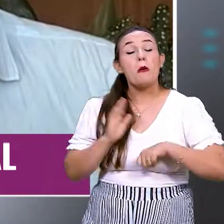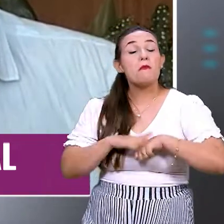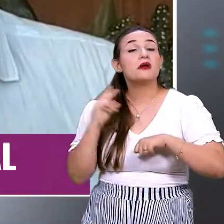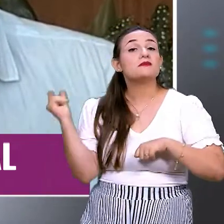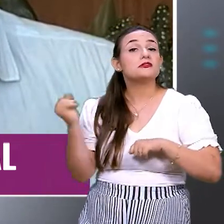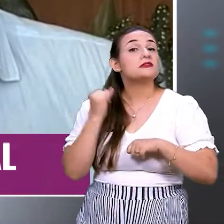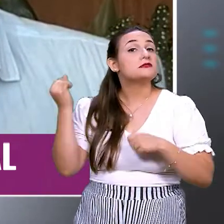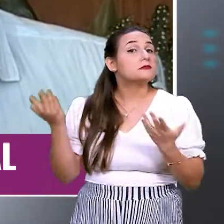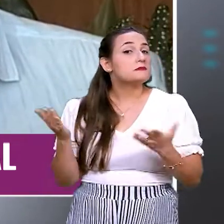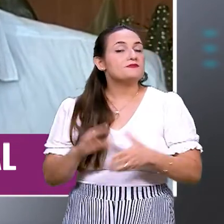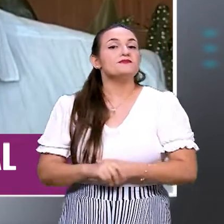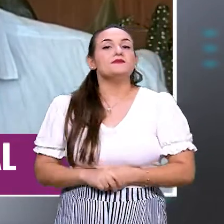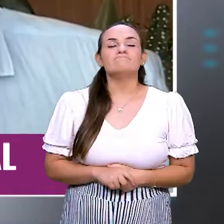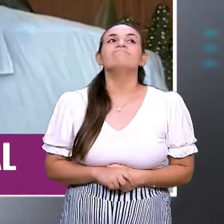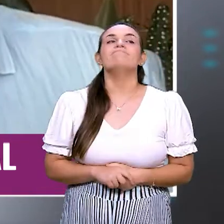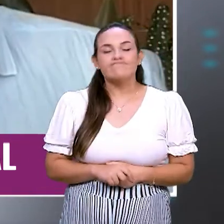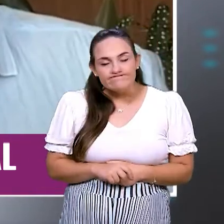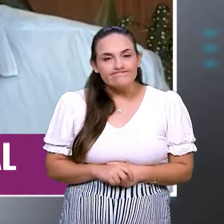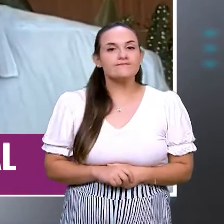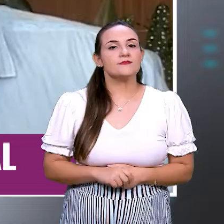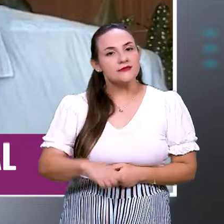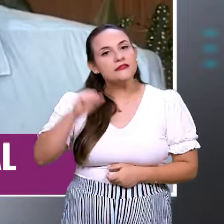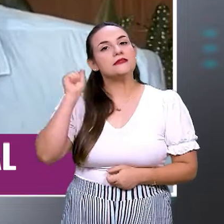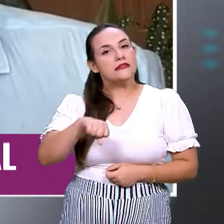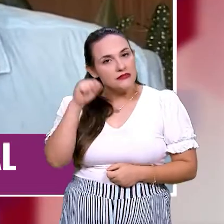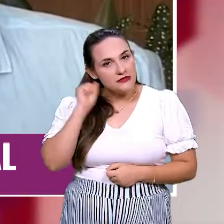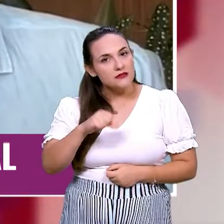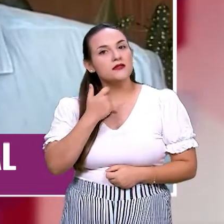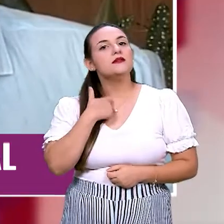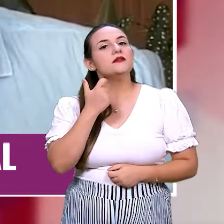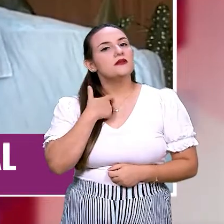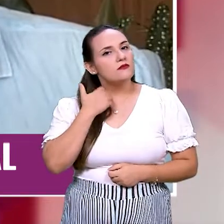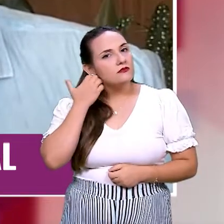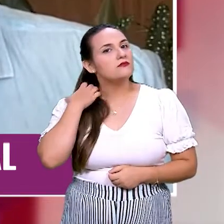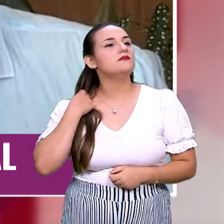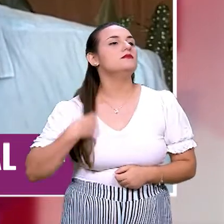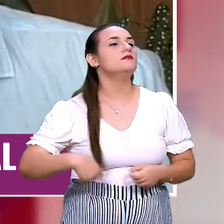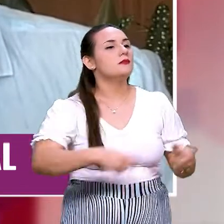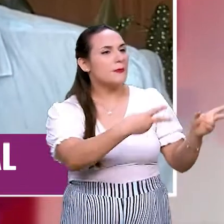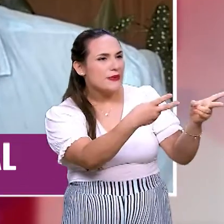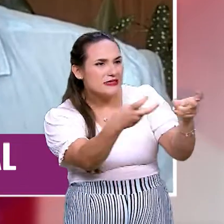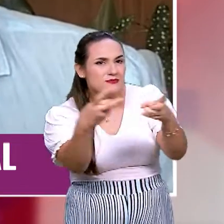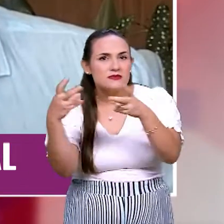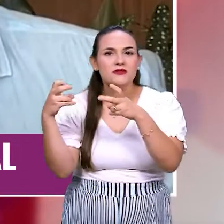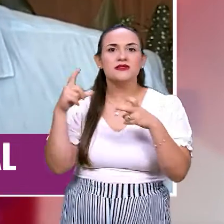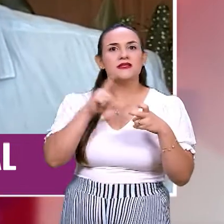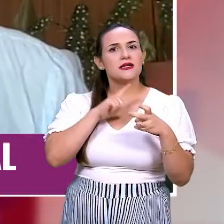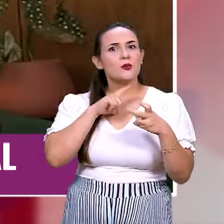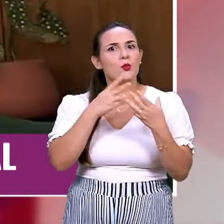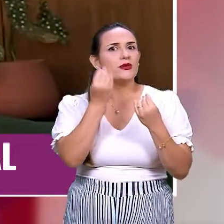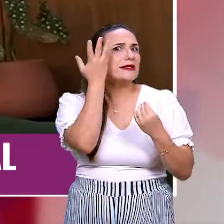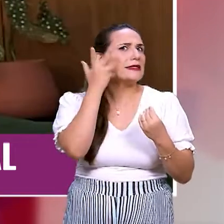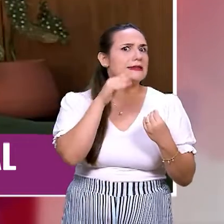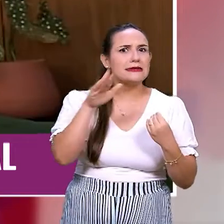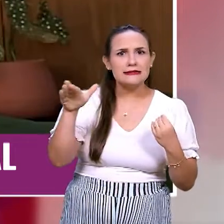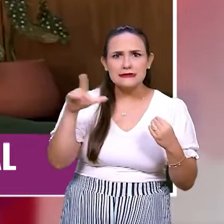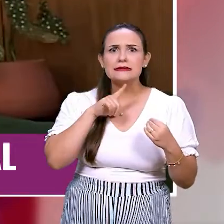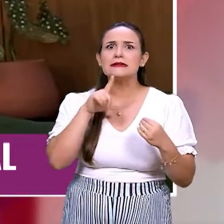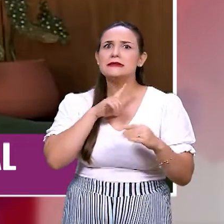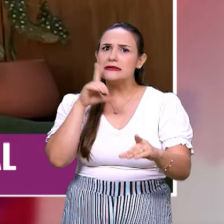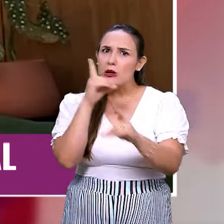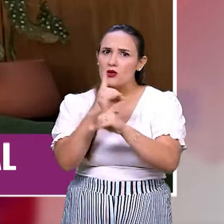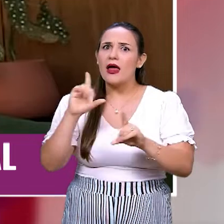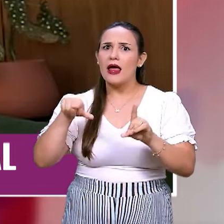mais importantes? Sim, a gente tem observado que tem muitas crianças agora com o diagnóstico do autismo, né?